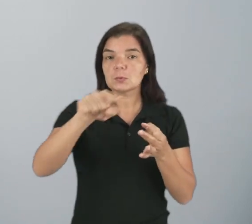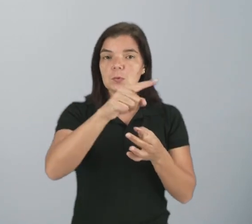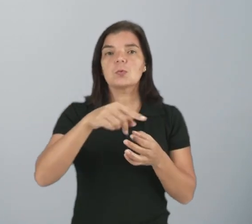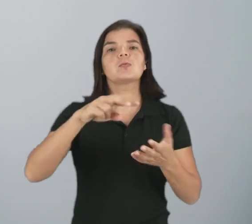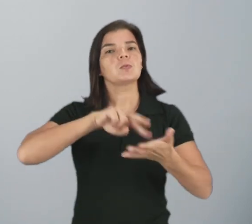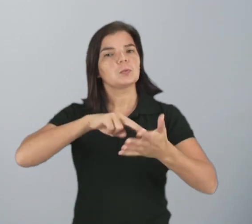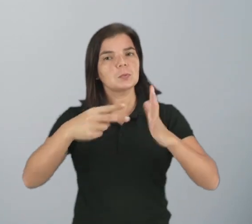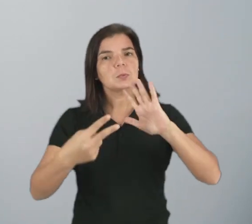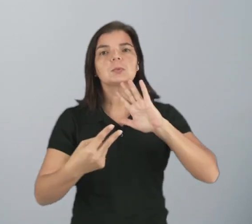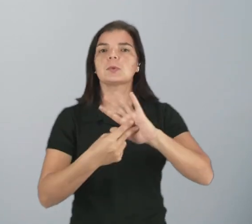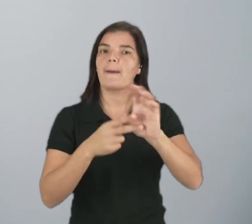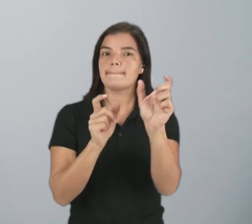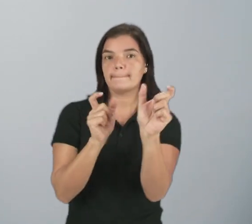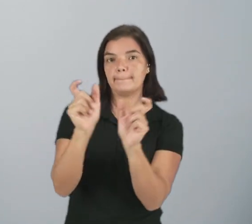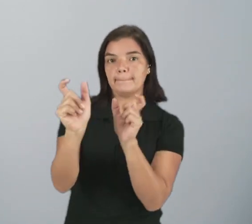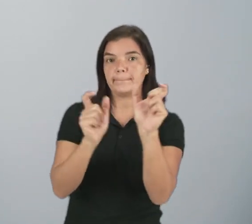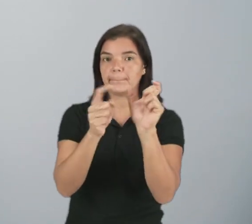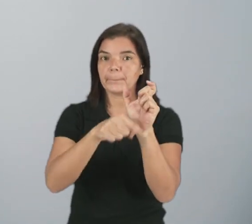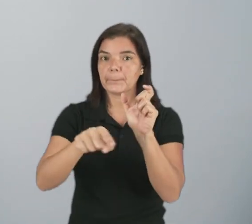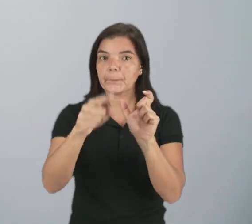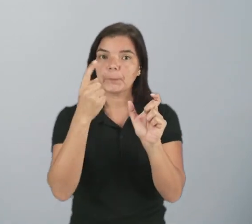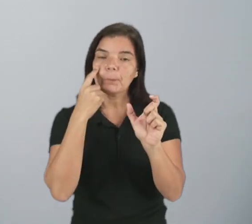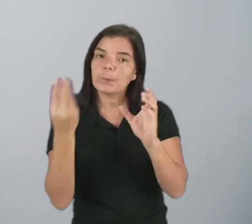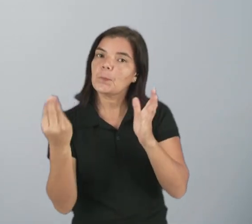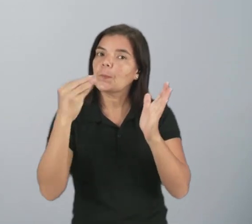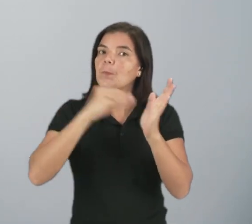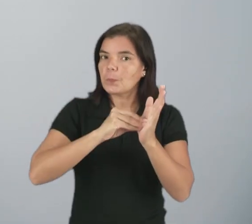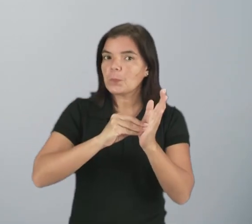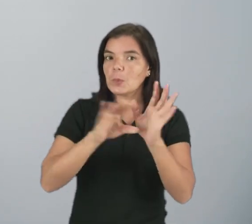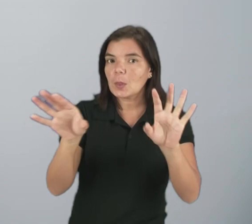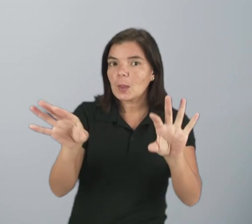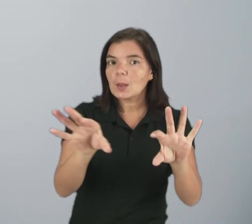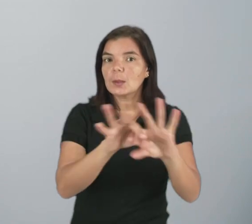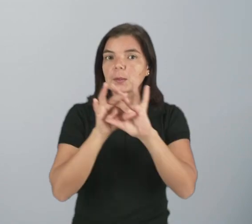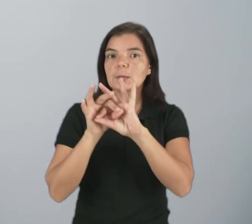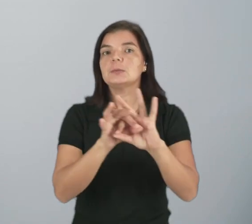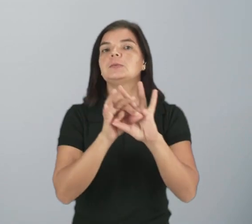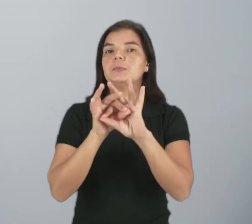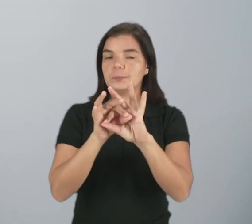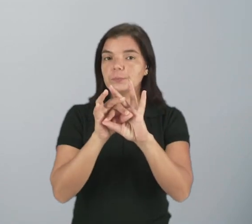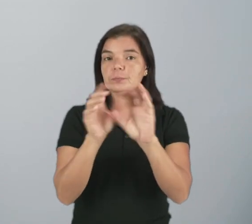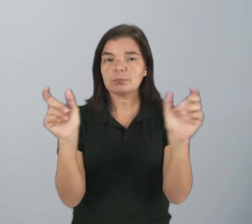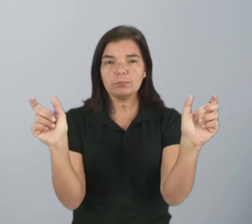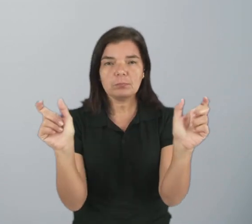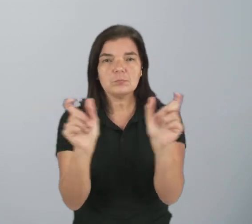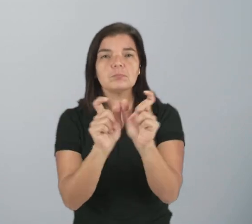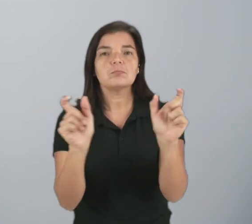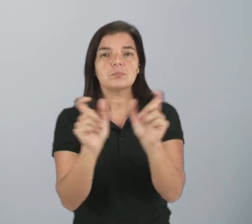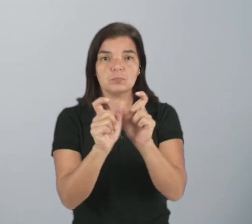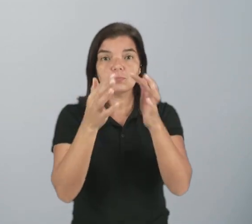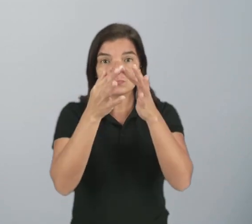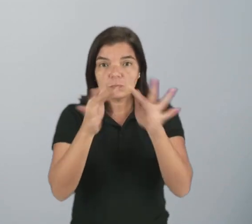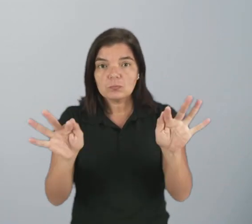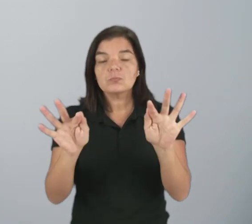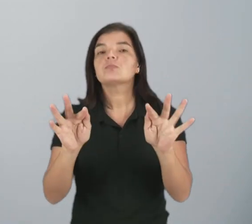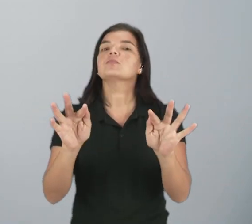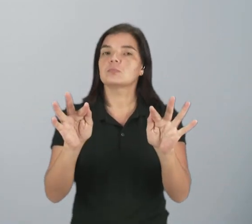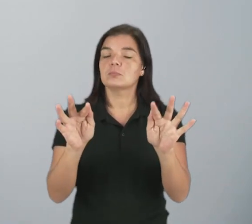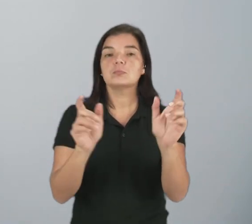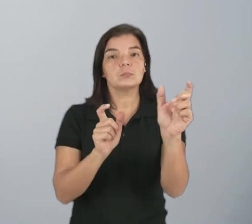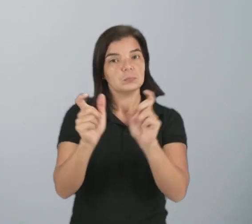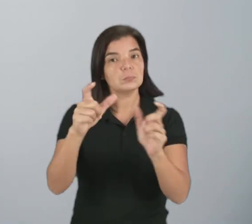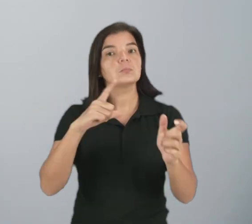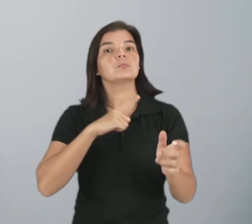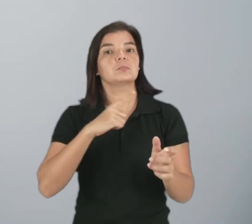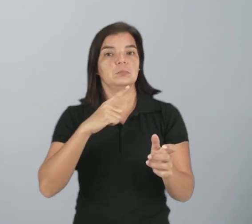modo que o significado dessas palavras que você está empregando para unir esse conjunto de palavras ou essas frases, essas